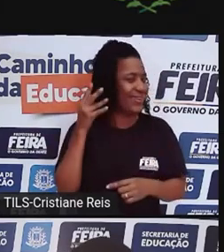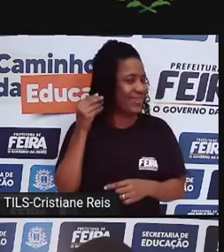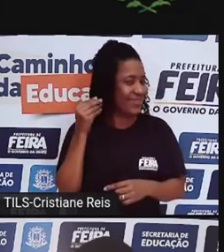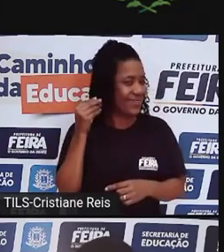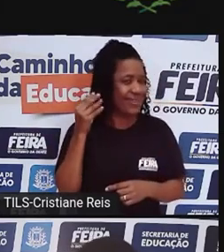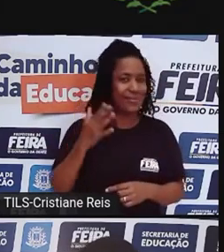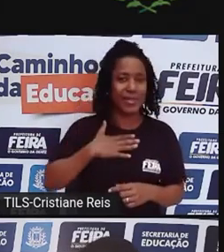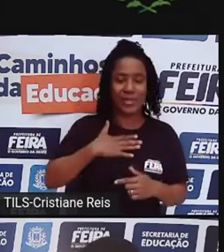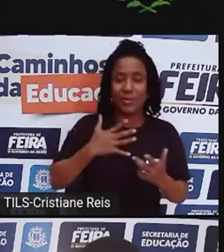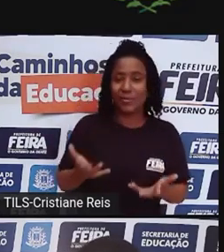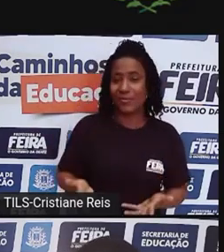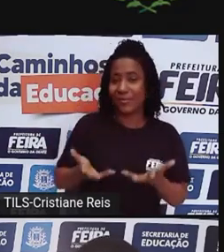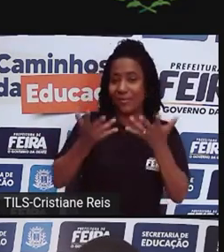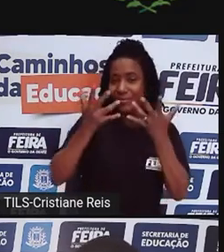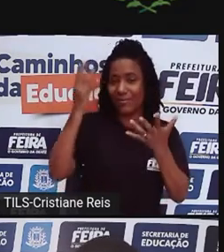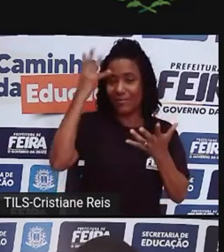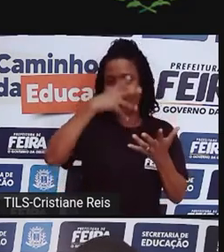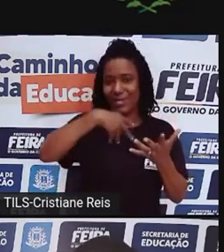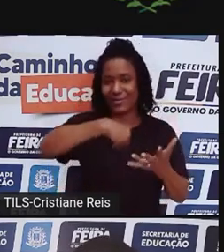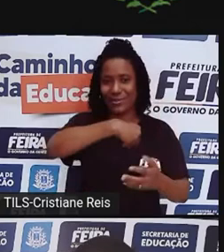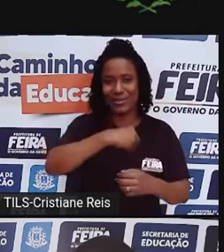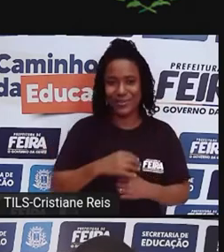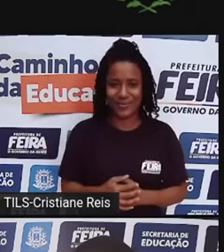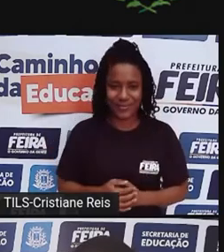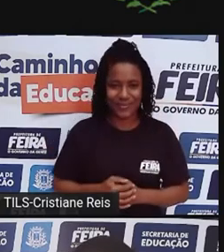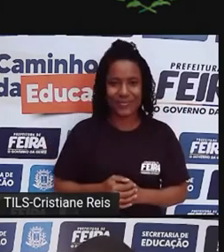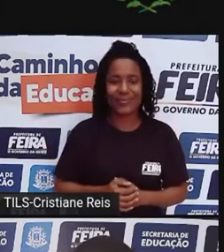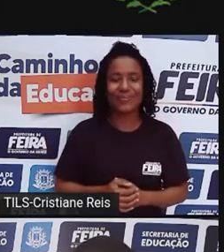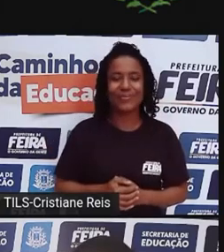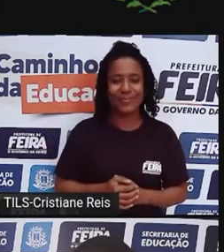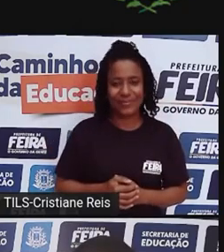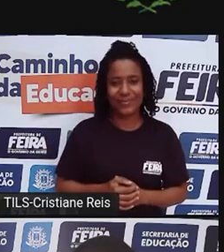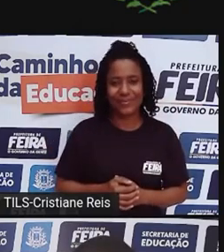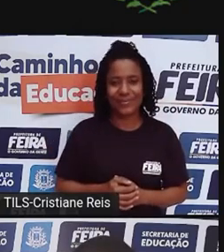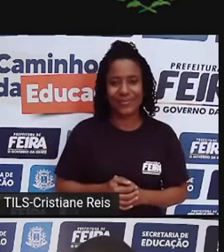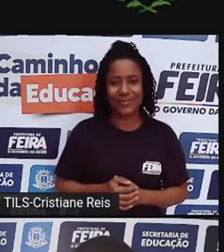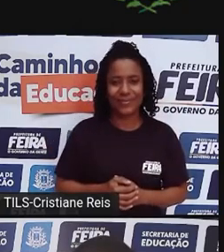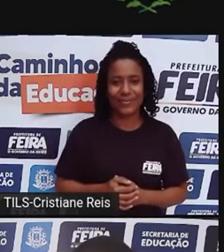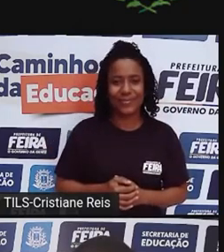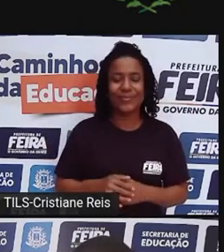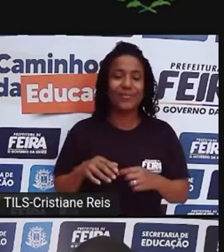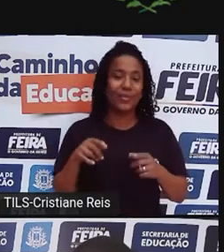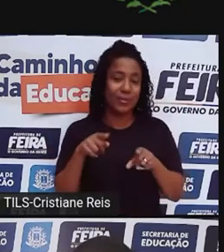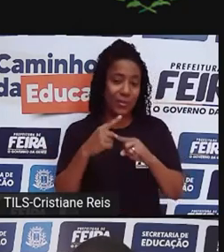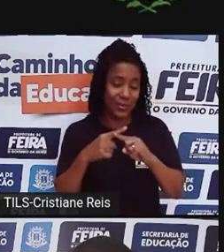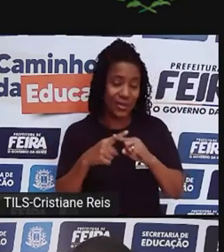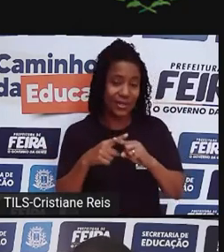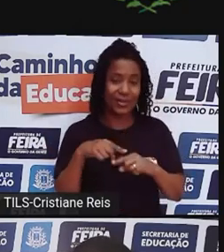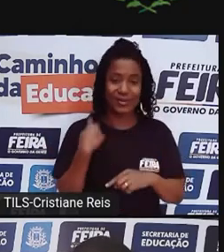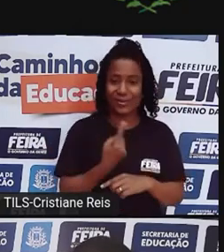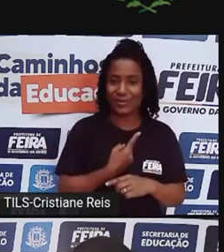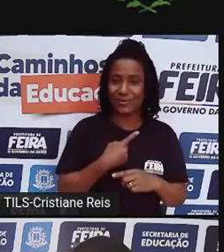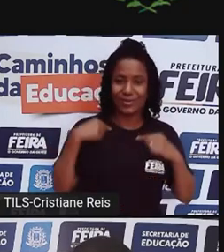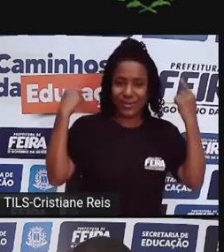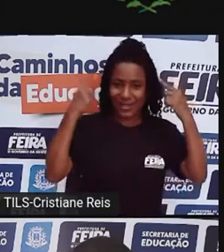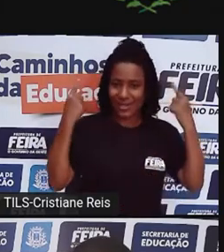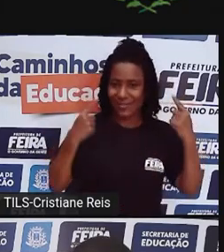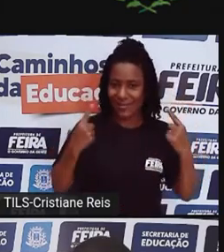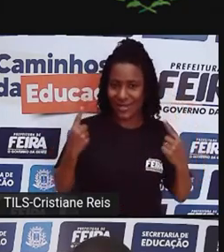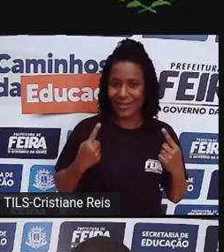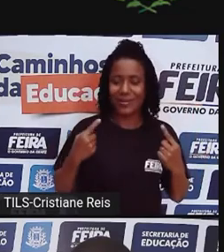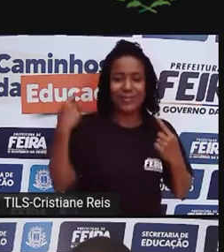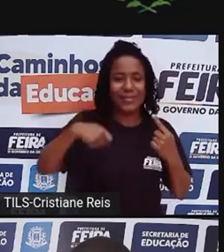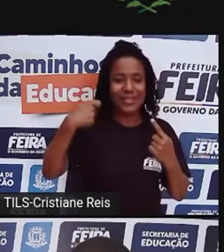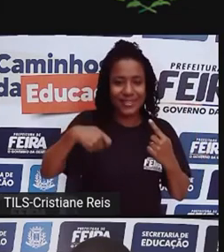mais bonito, que se adeque ao tipo de cabelo que você tem. Porque o nosso cabelo, ele tem as suas próprias necessidades,